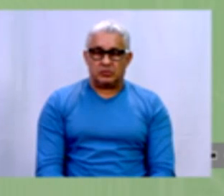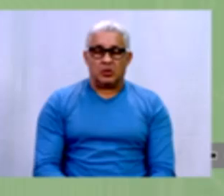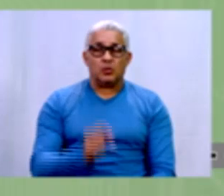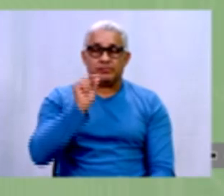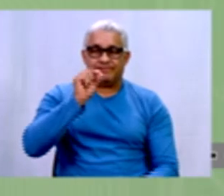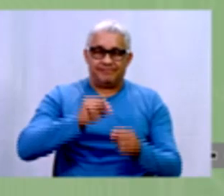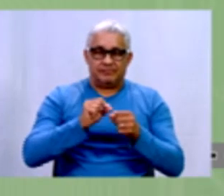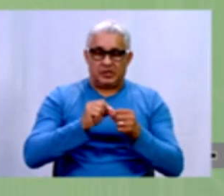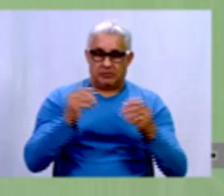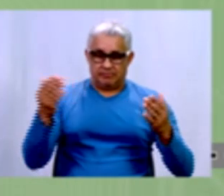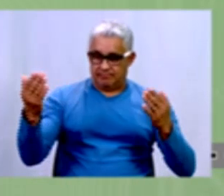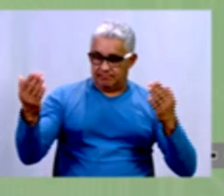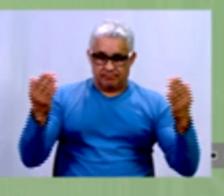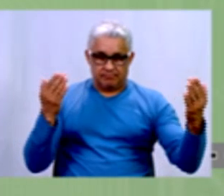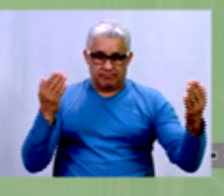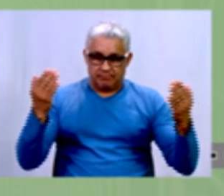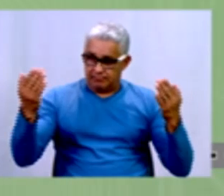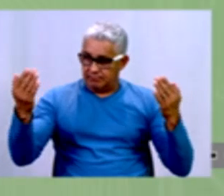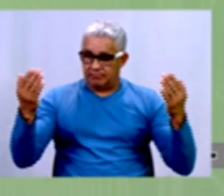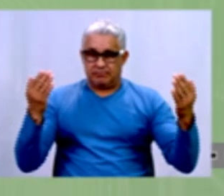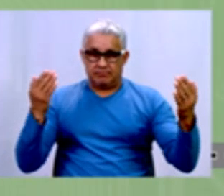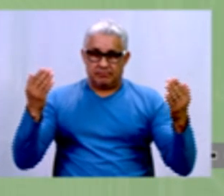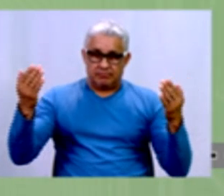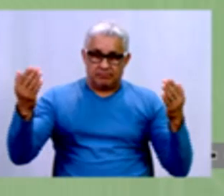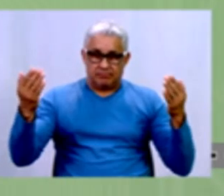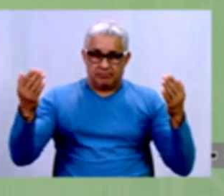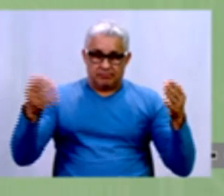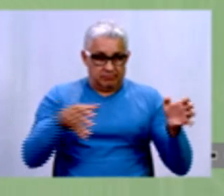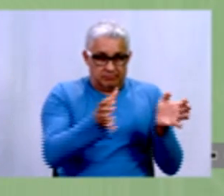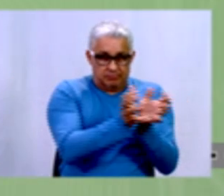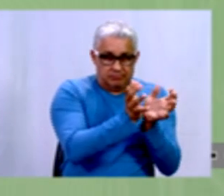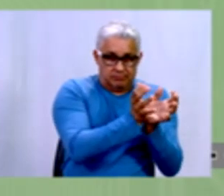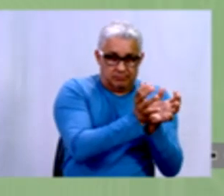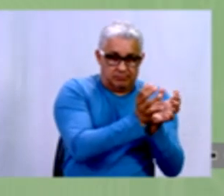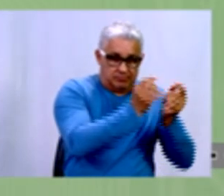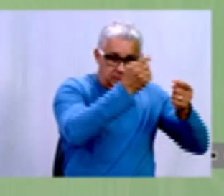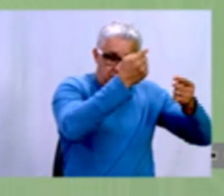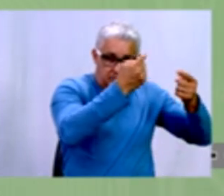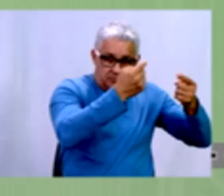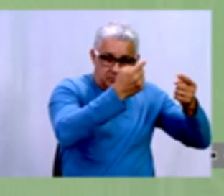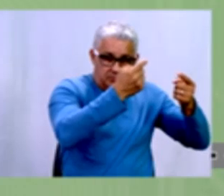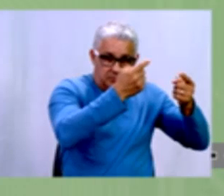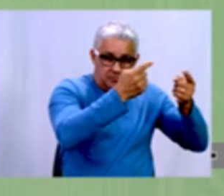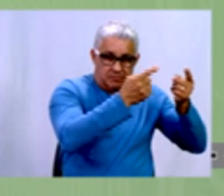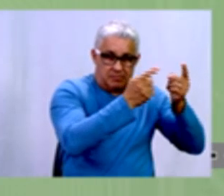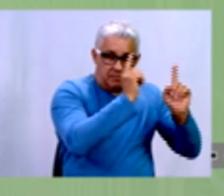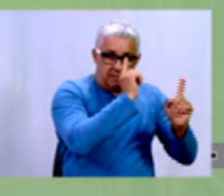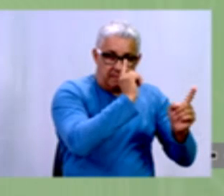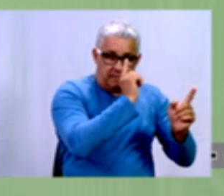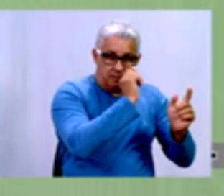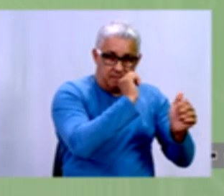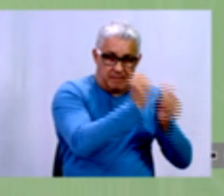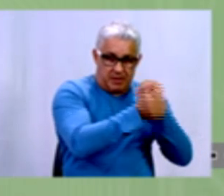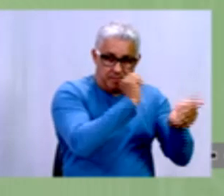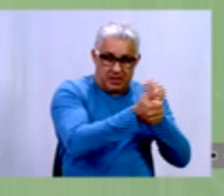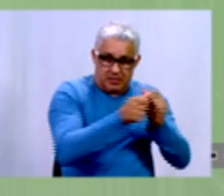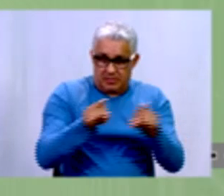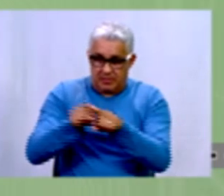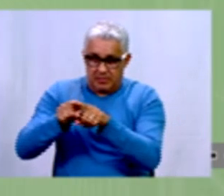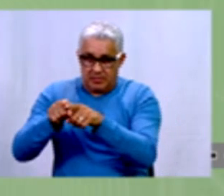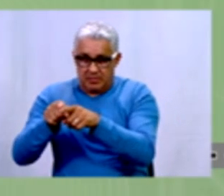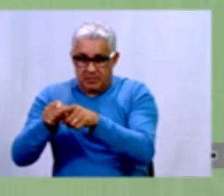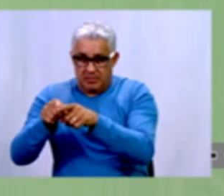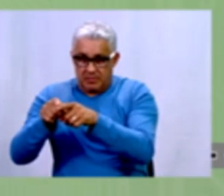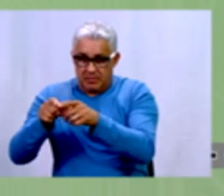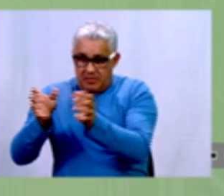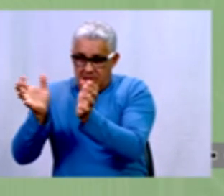fizemos aqui uma comparação entre o revezamento, uma corrida de revezamento, e um jogo de futebol. Ora, um jogo